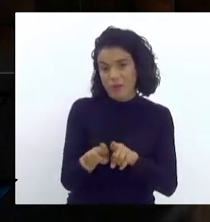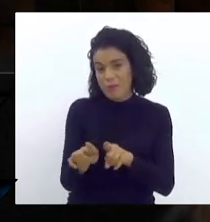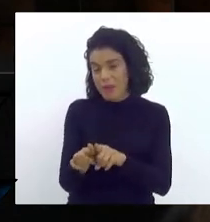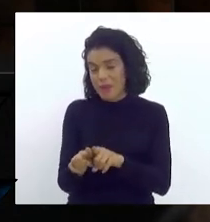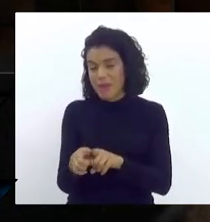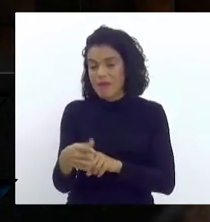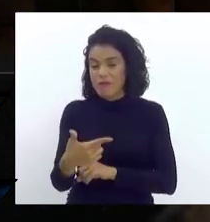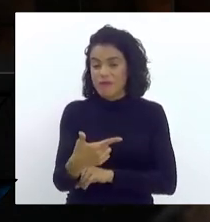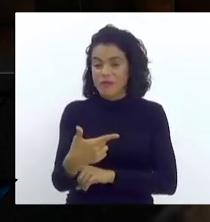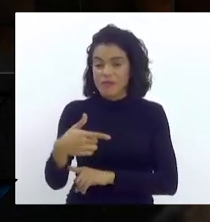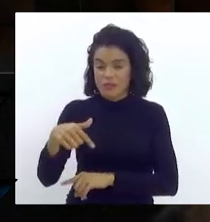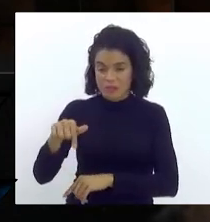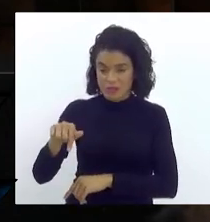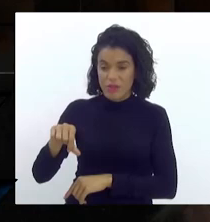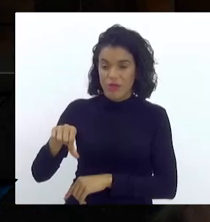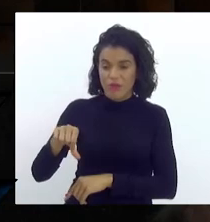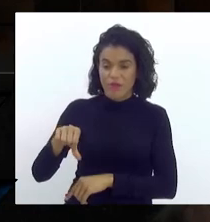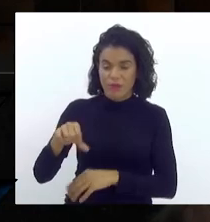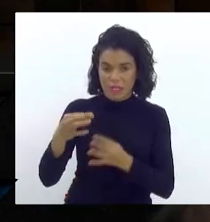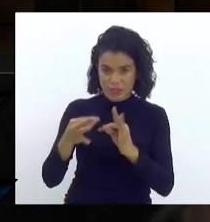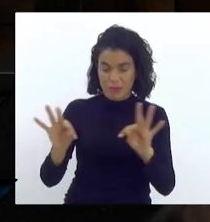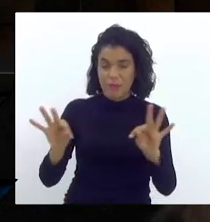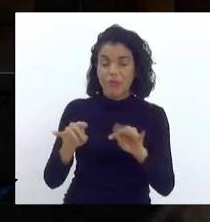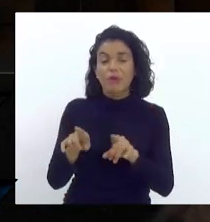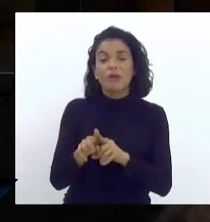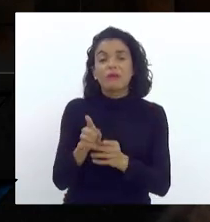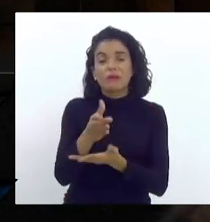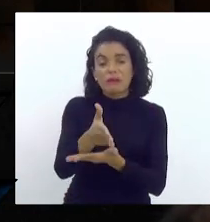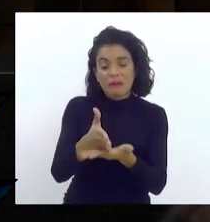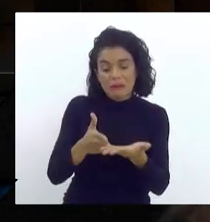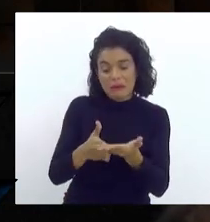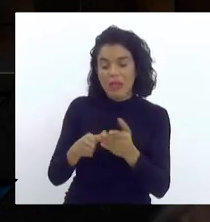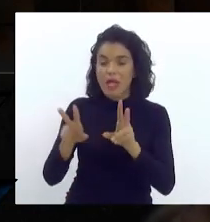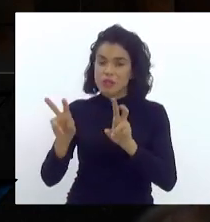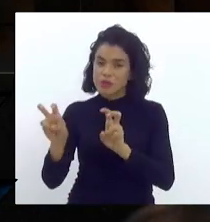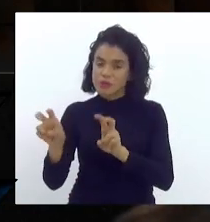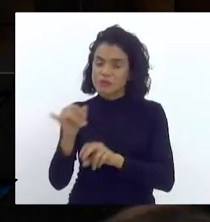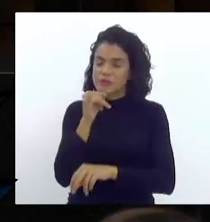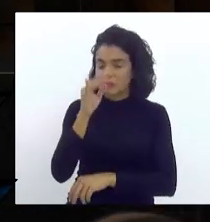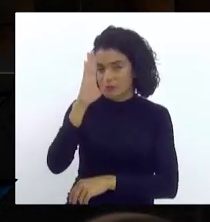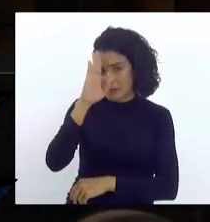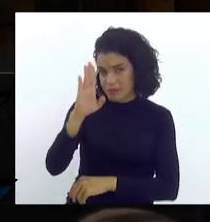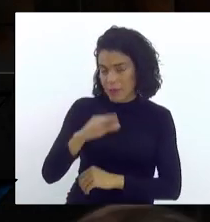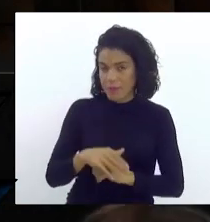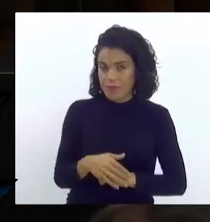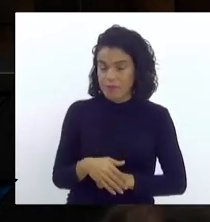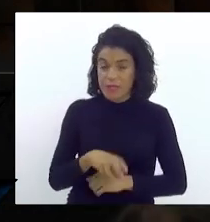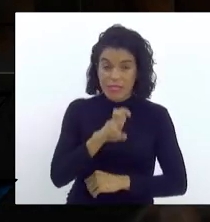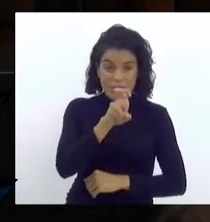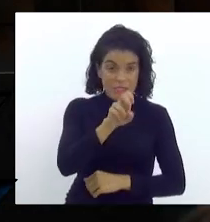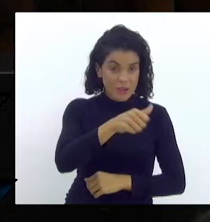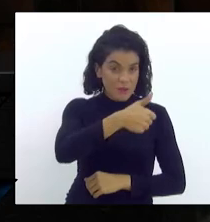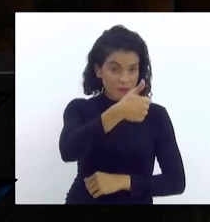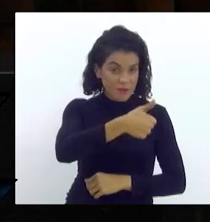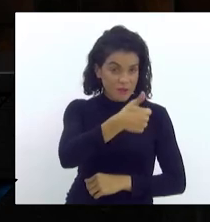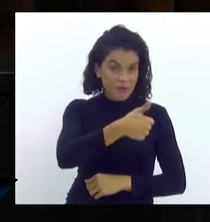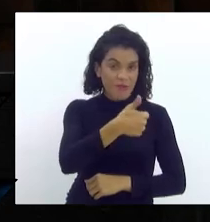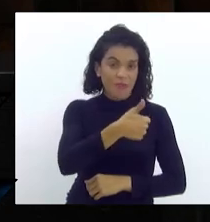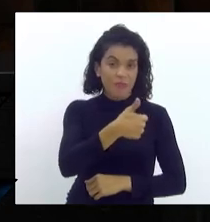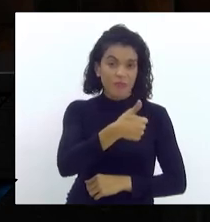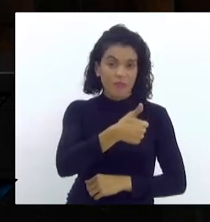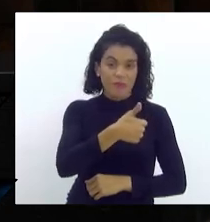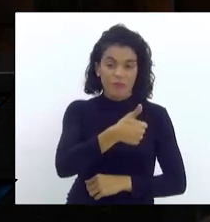Testamento. Os 39 livros, eles se dividem em alguns assuntos principais. Os 5 primeiros são